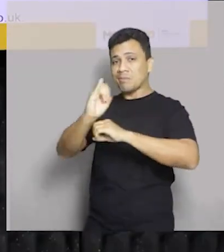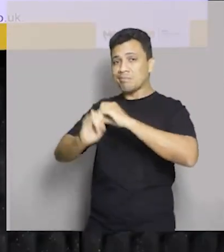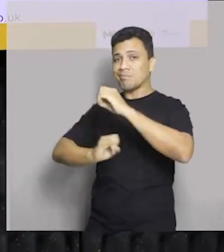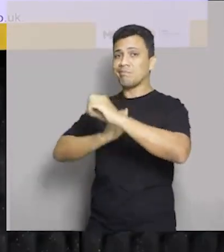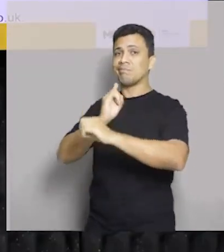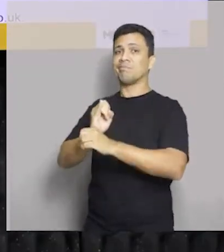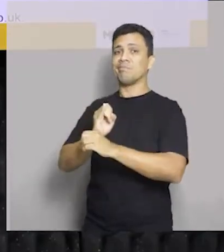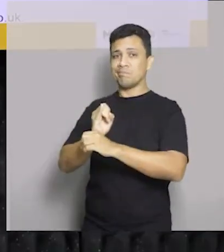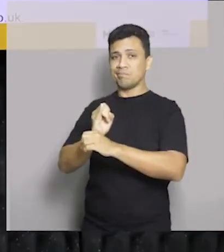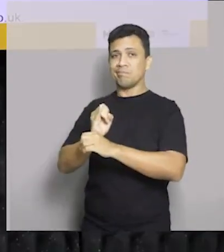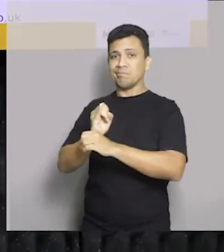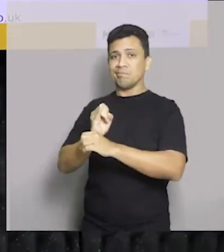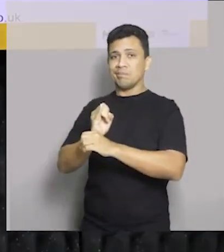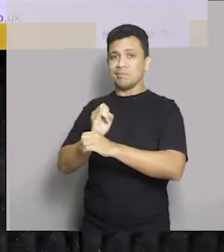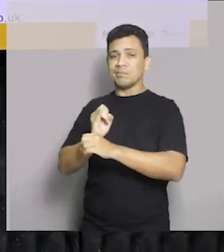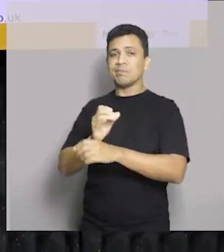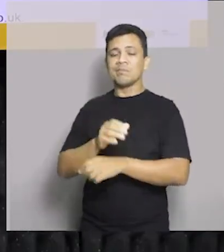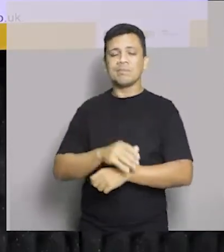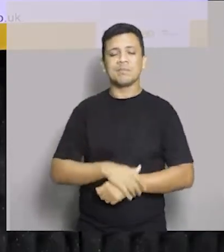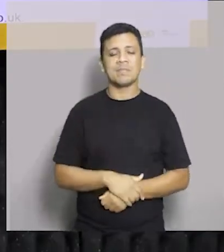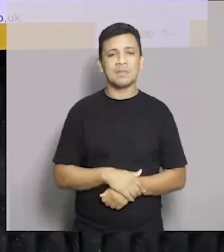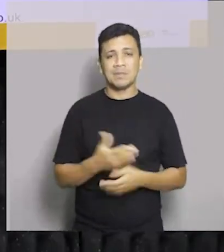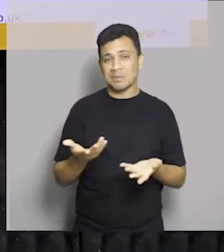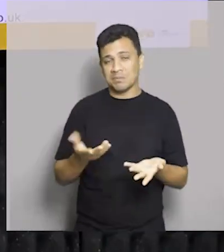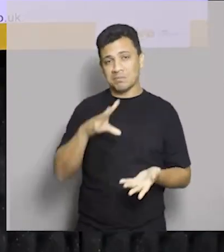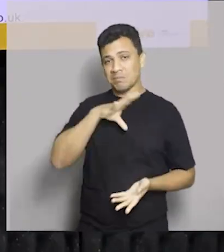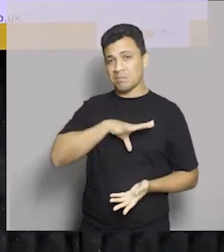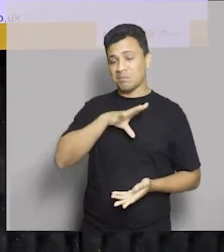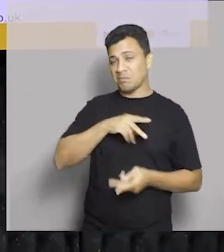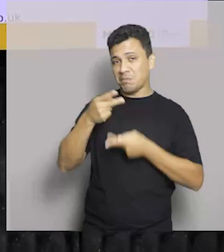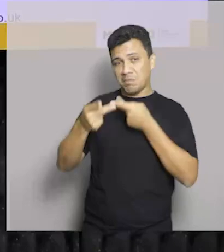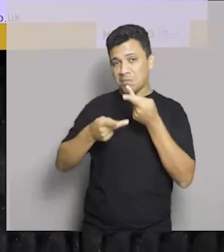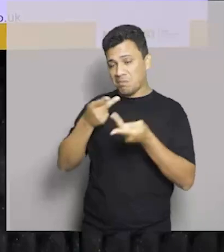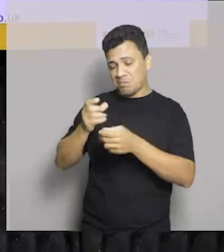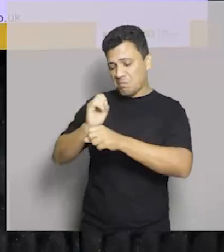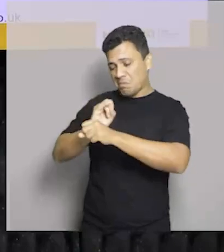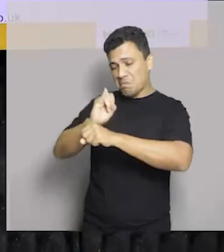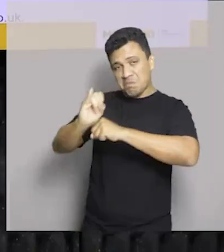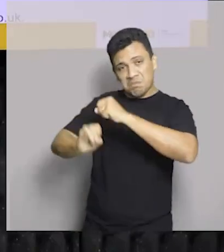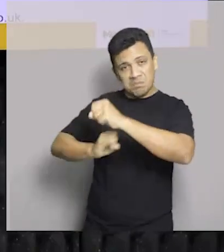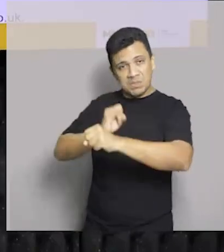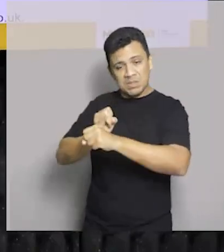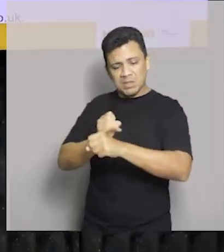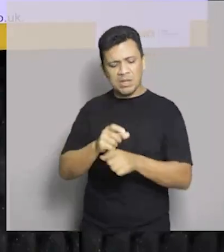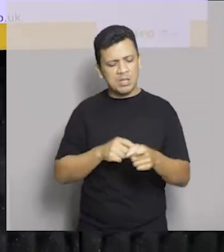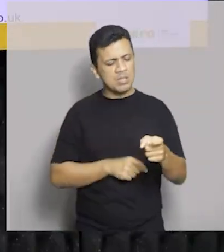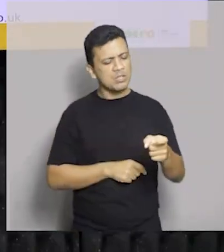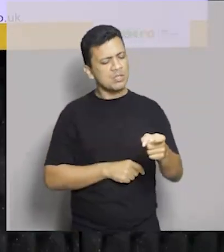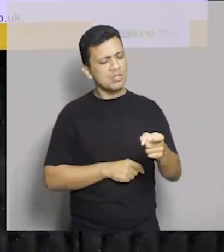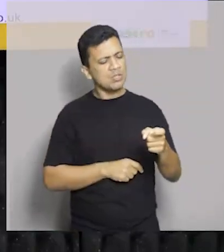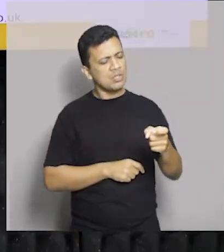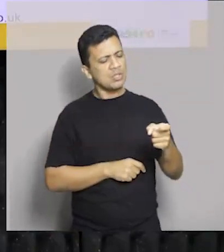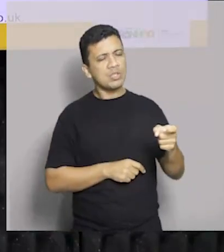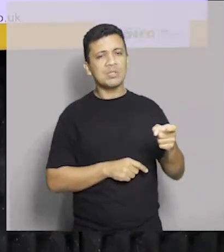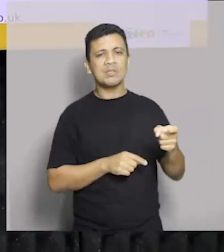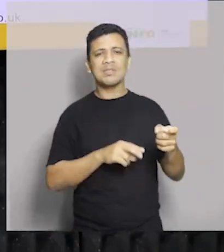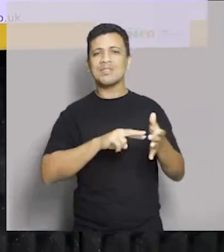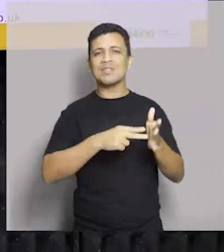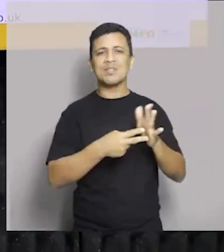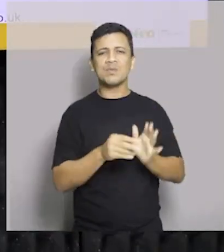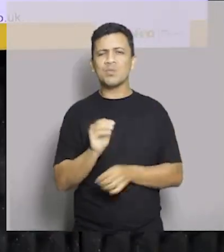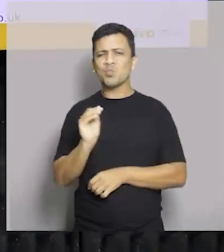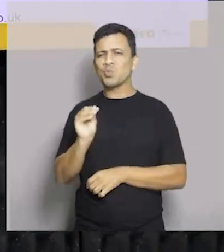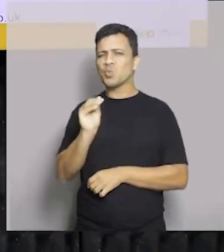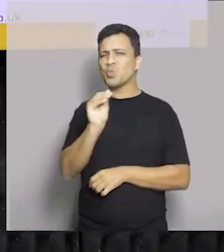internetês, como a gente chama vulgarmente em português, né, de maneira coloquial. Esse XX representa os beijinhos,